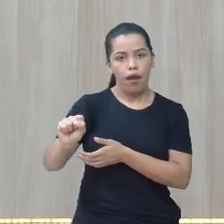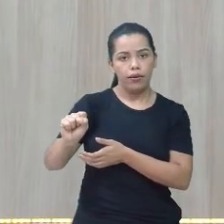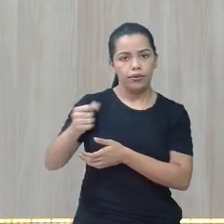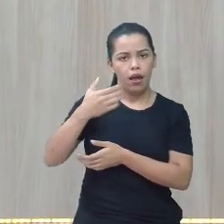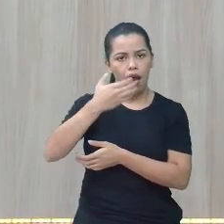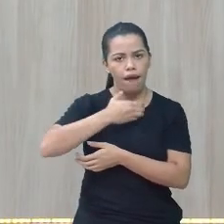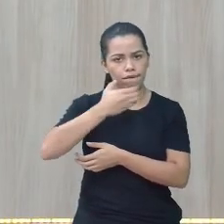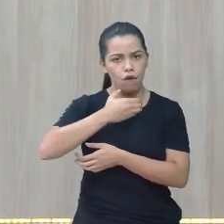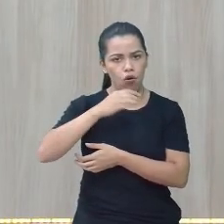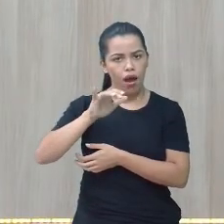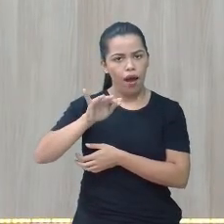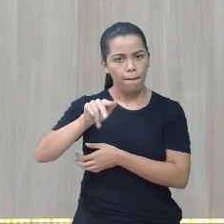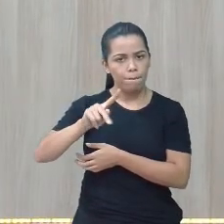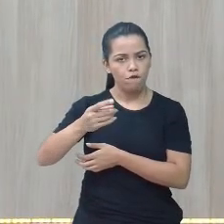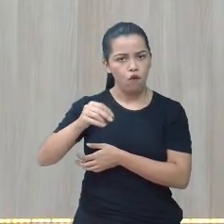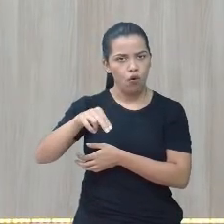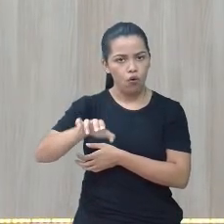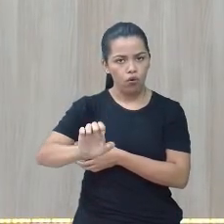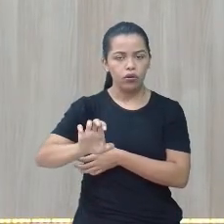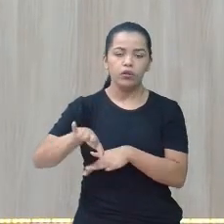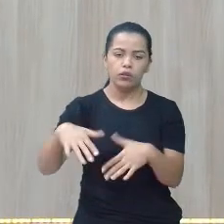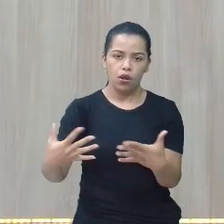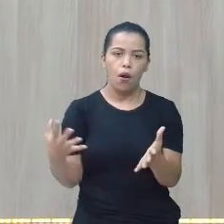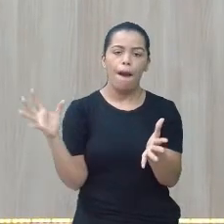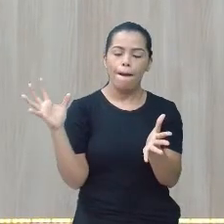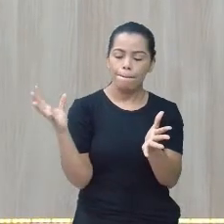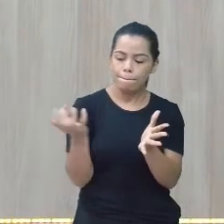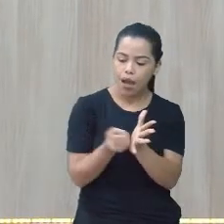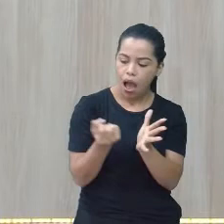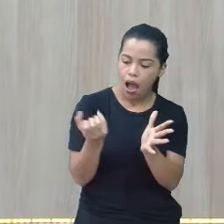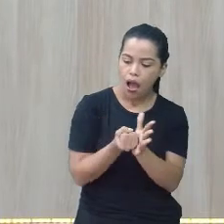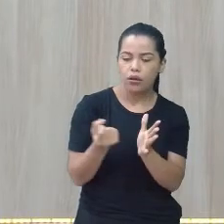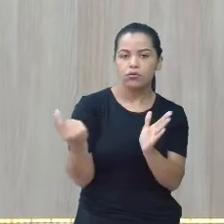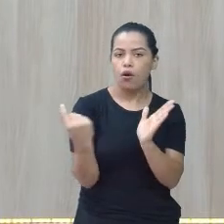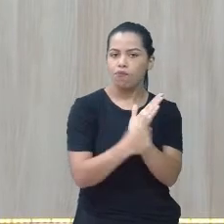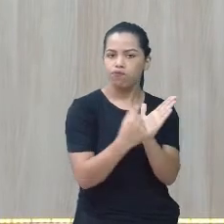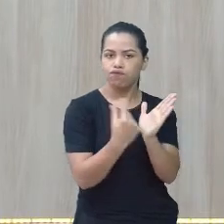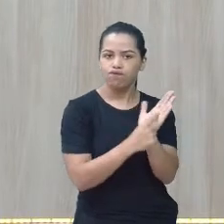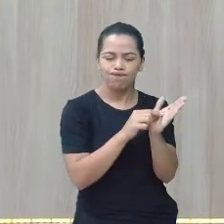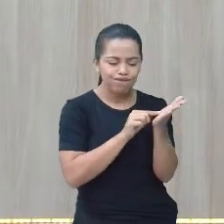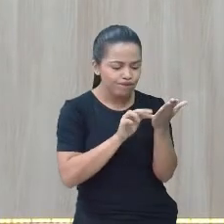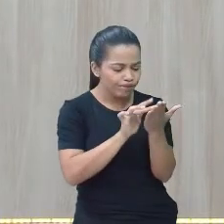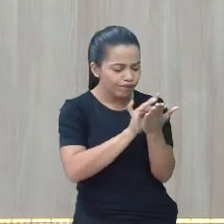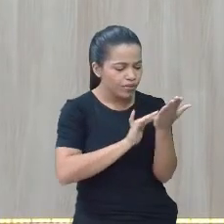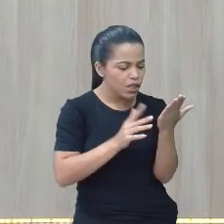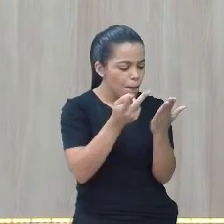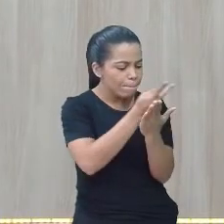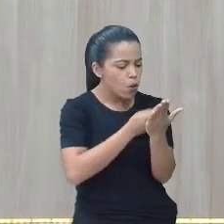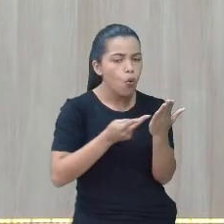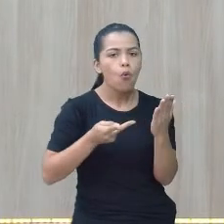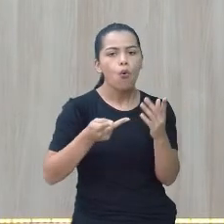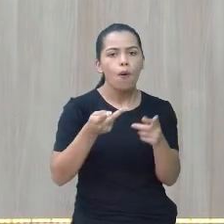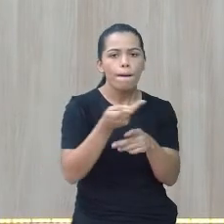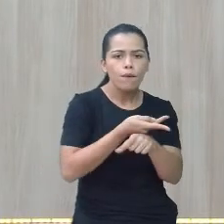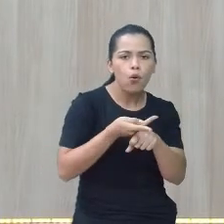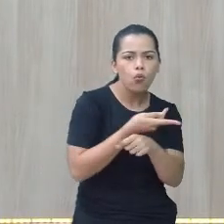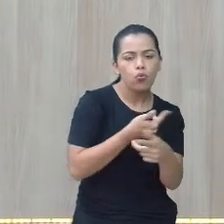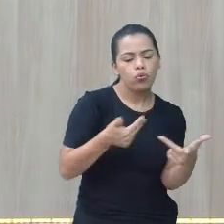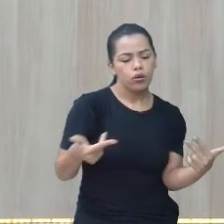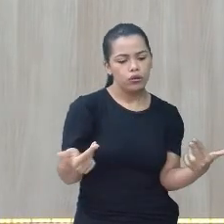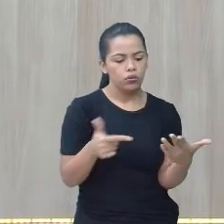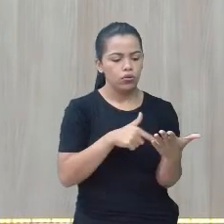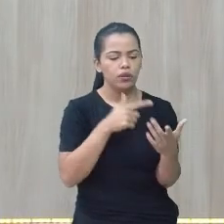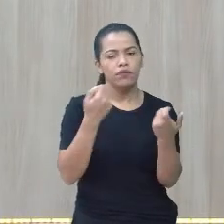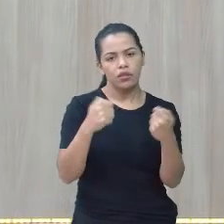vai baixar o aplicativo. Nesse momento, baixa, fica mexendo, tá certo? Para você utilizar o aplicativo, você vai precisar